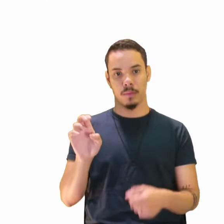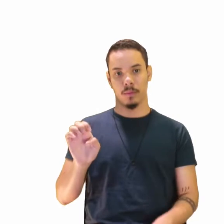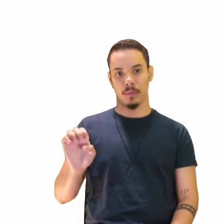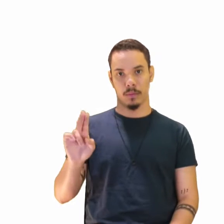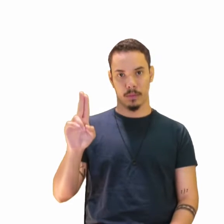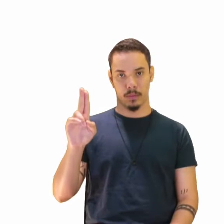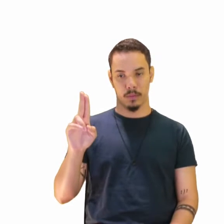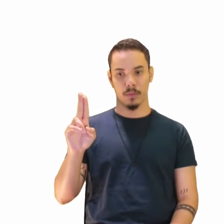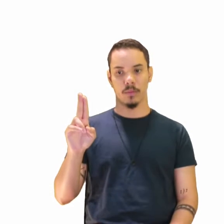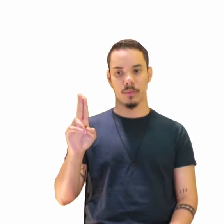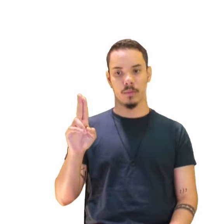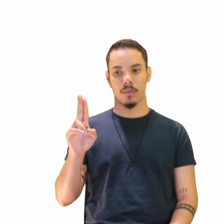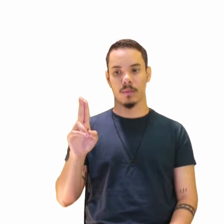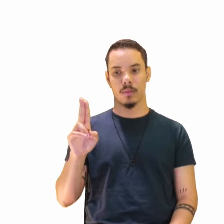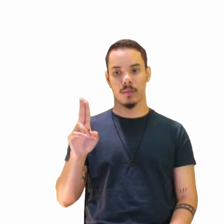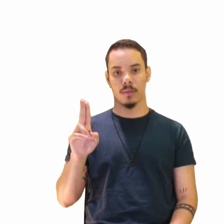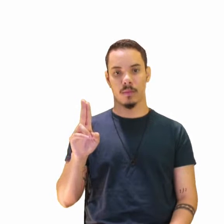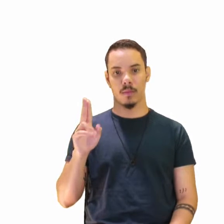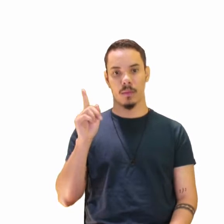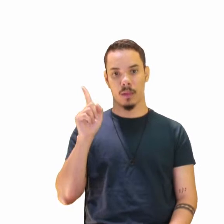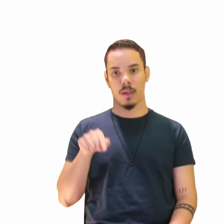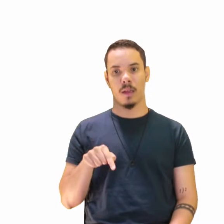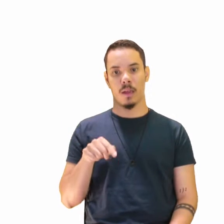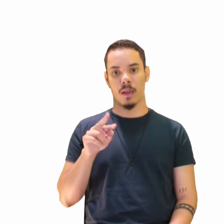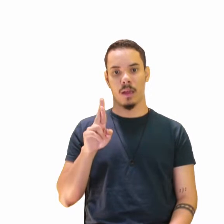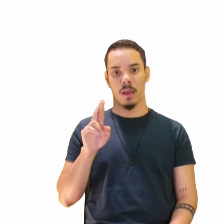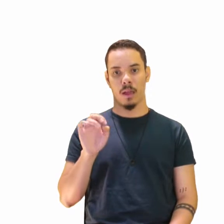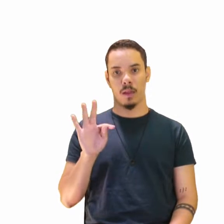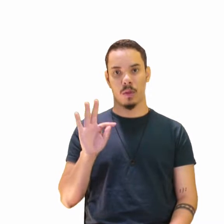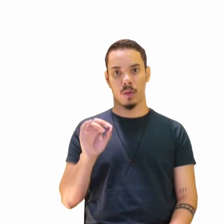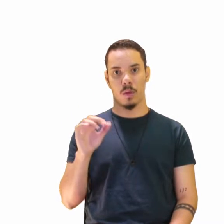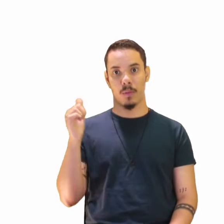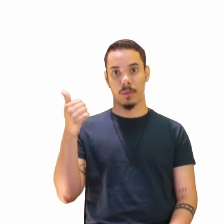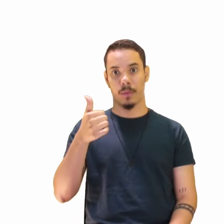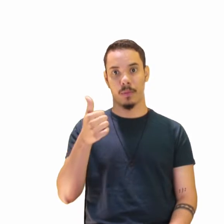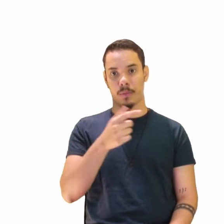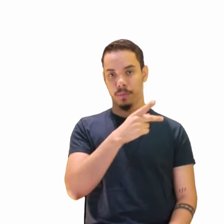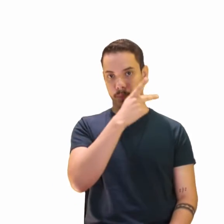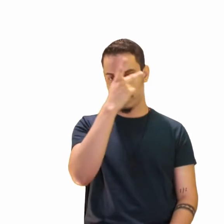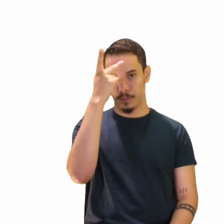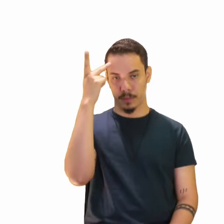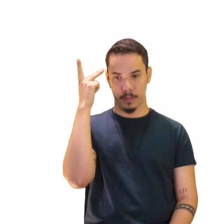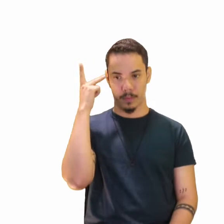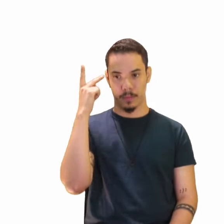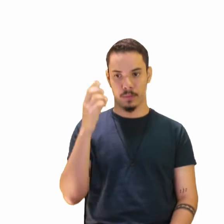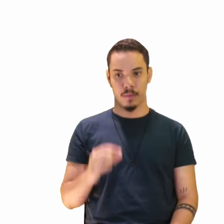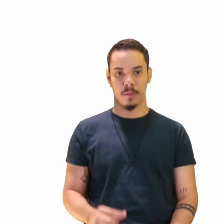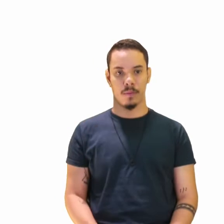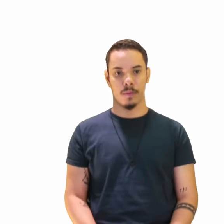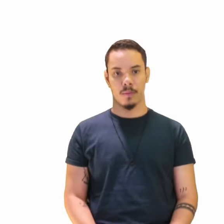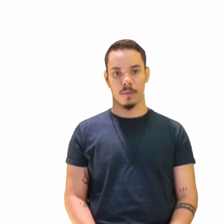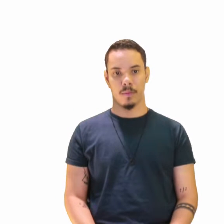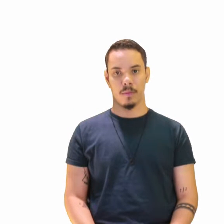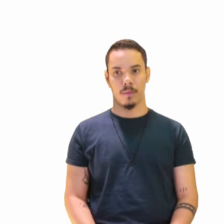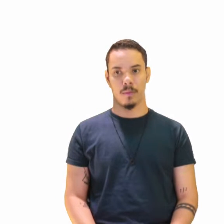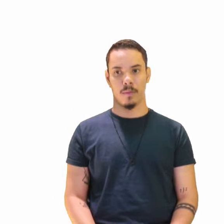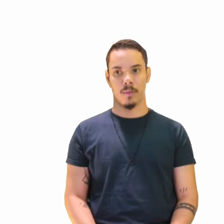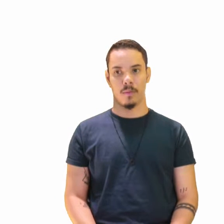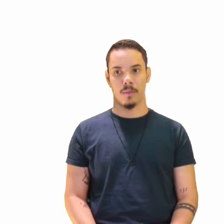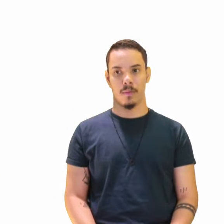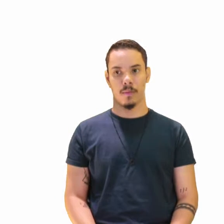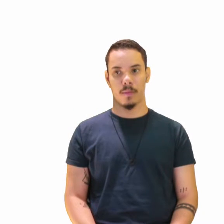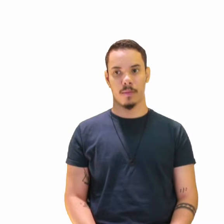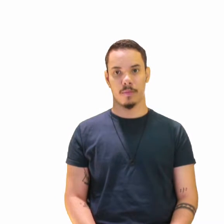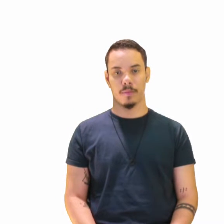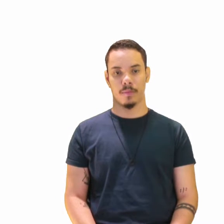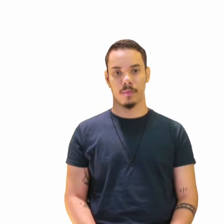o pronome reto, tá bom? Que é a primeira pessoa, beleza? Mais uma aqui para